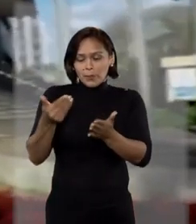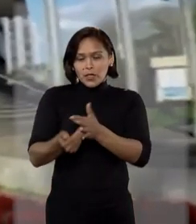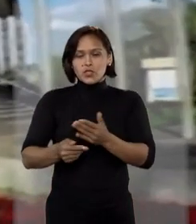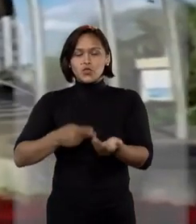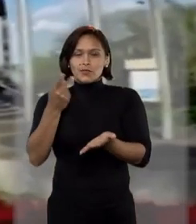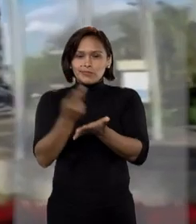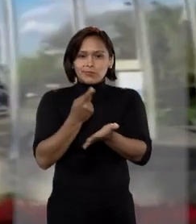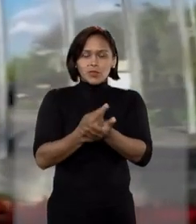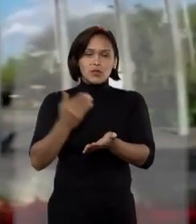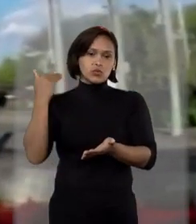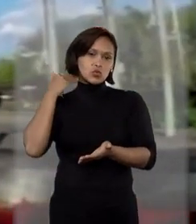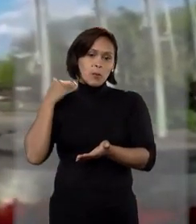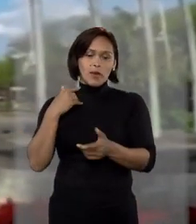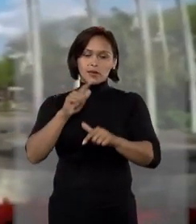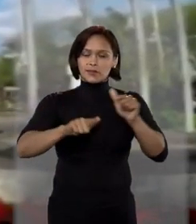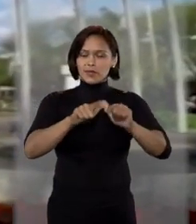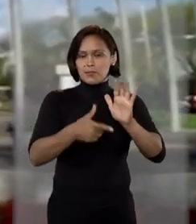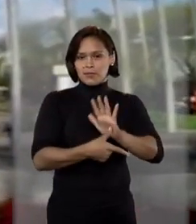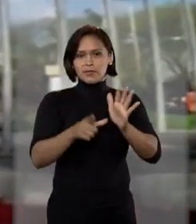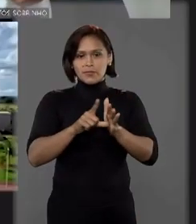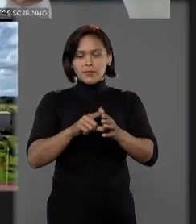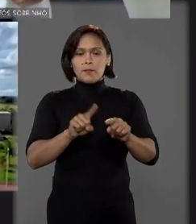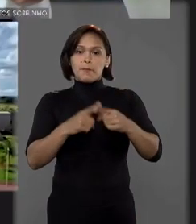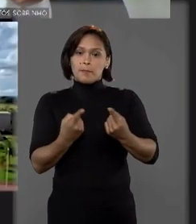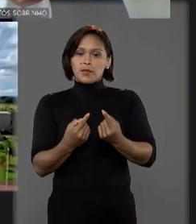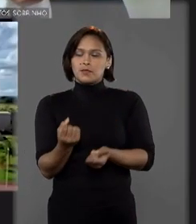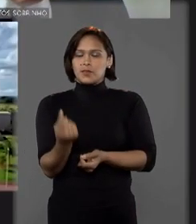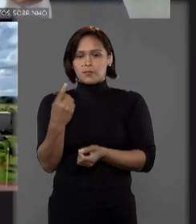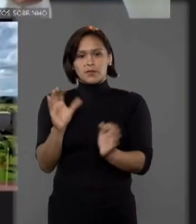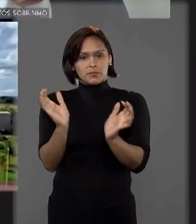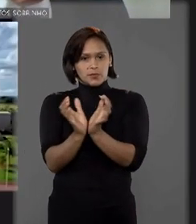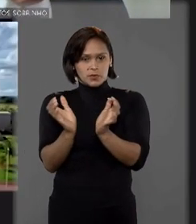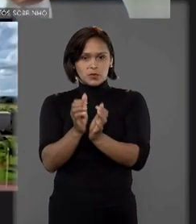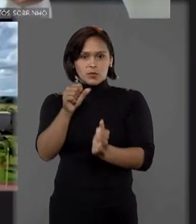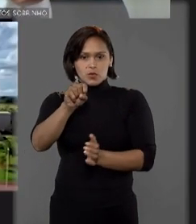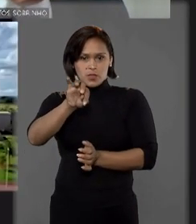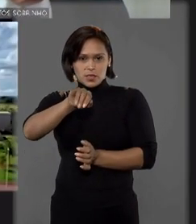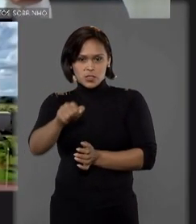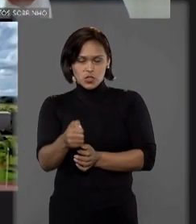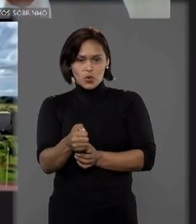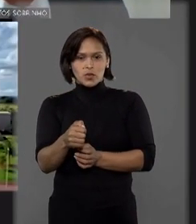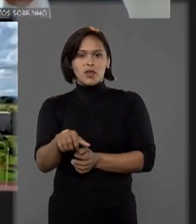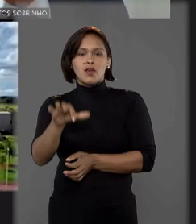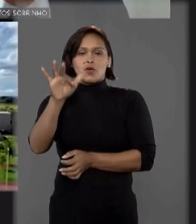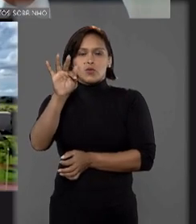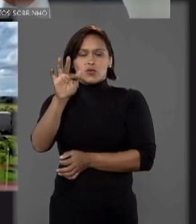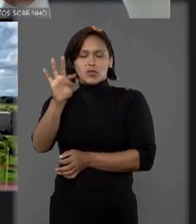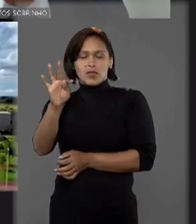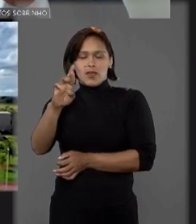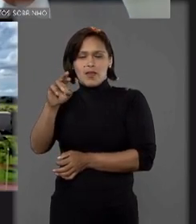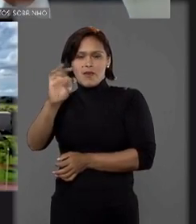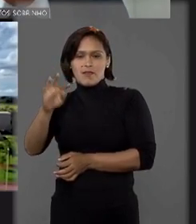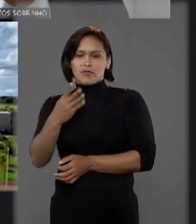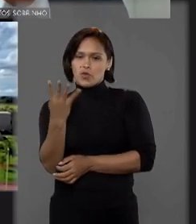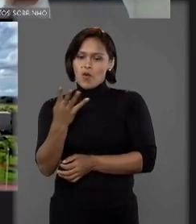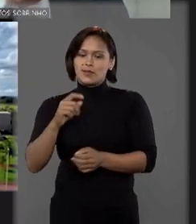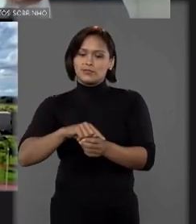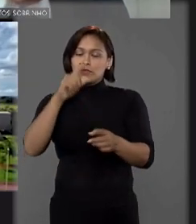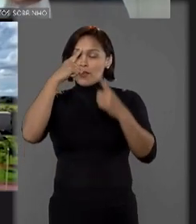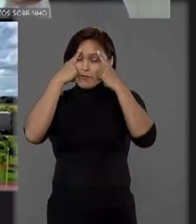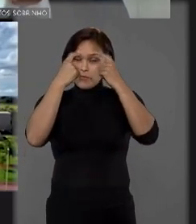por desfalque no banco estatal onde ele trabalhava. Mas, para a primeira turma do STJ, o TRF4 violou a